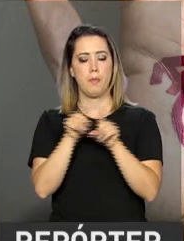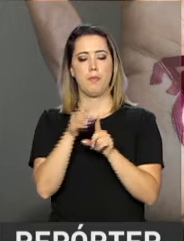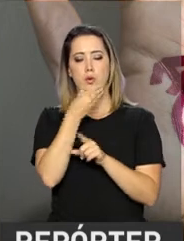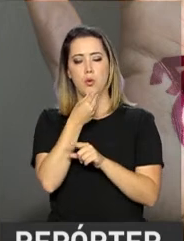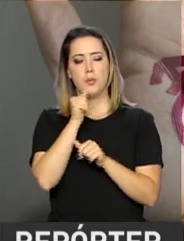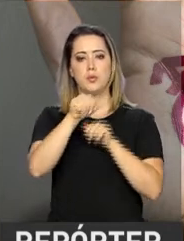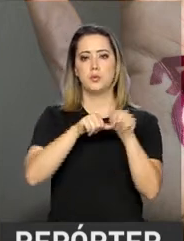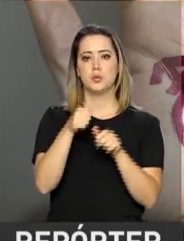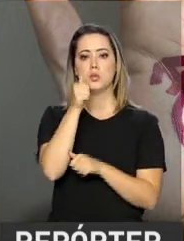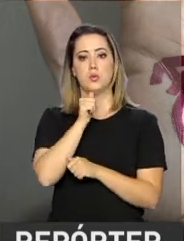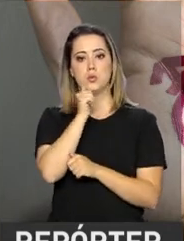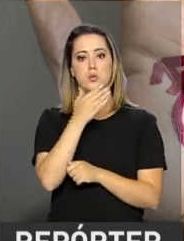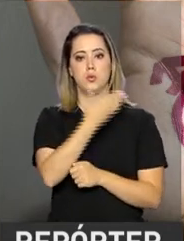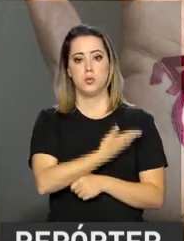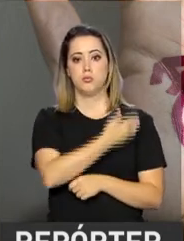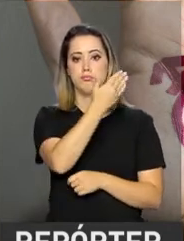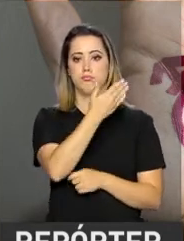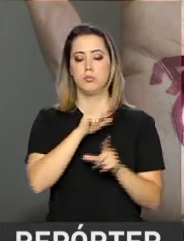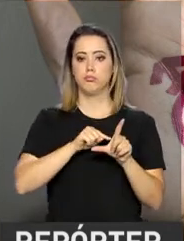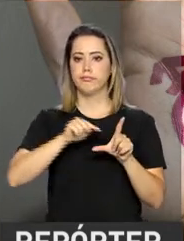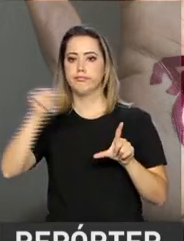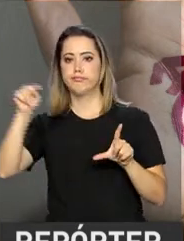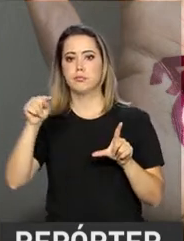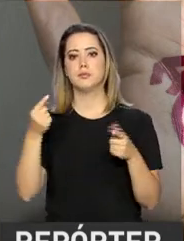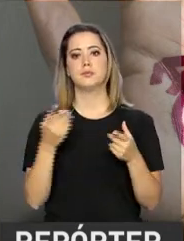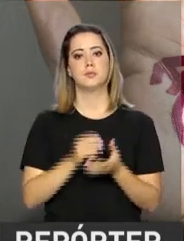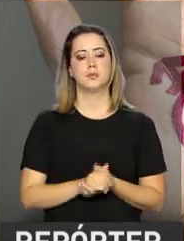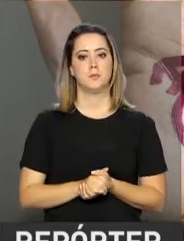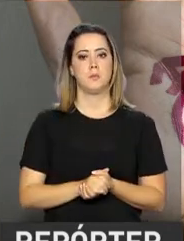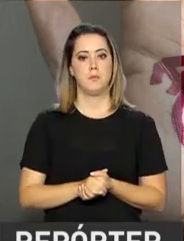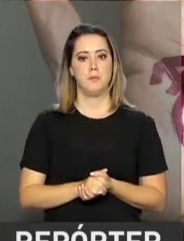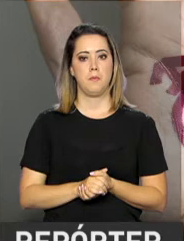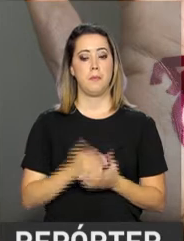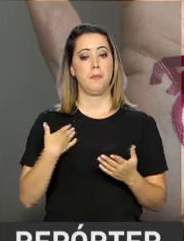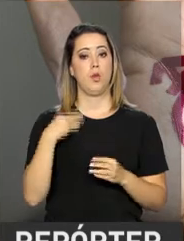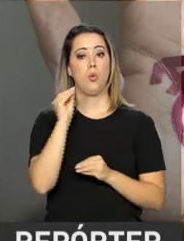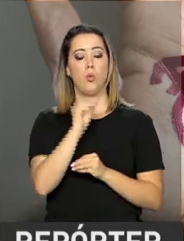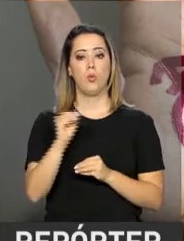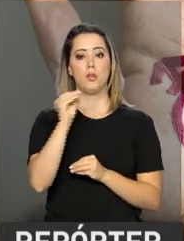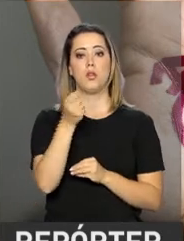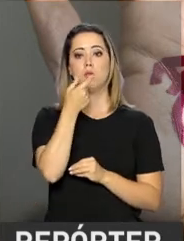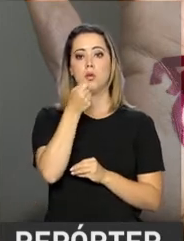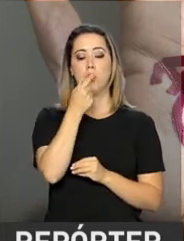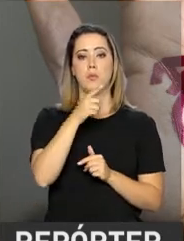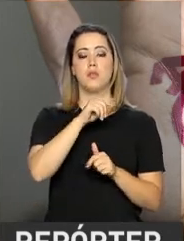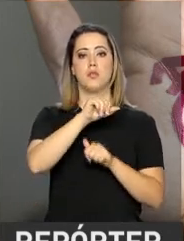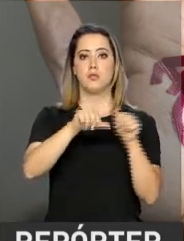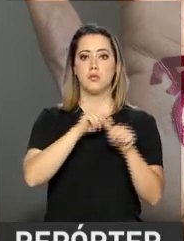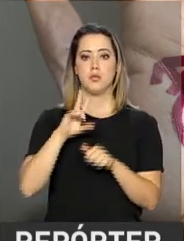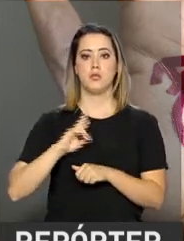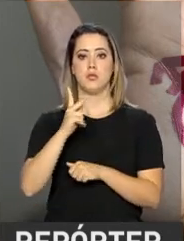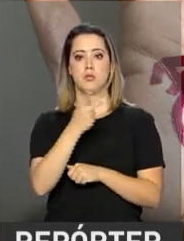foi de 23 em 2015 para 34 em 2016 a terapia hormonal no processo transexualizador